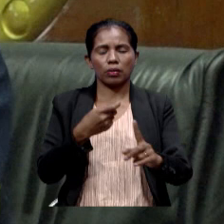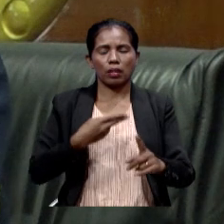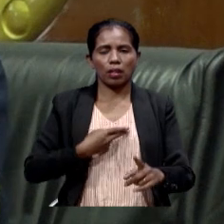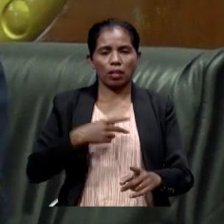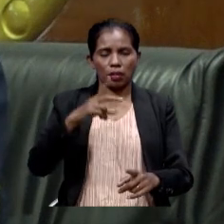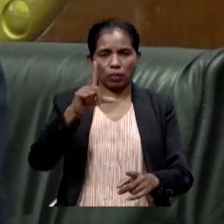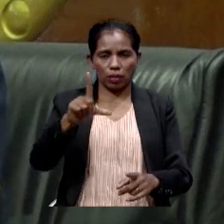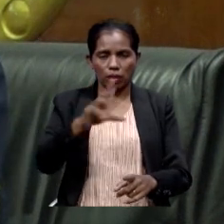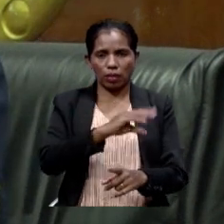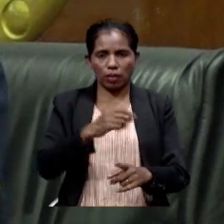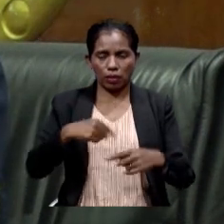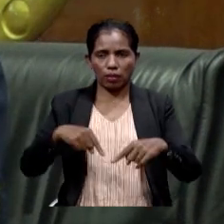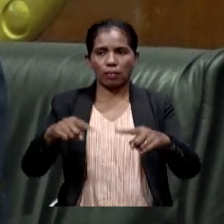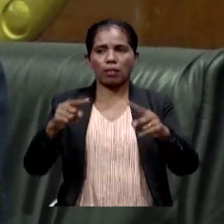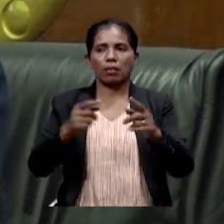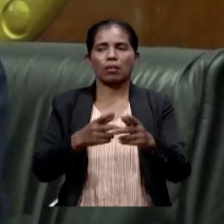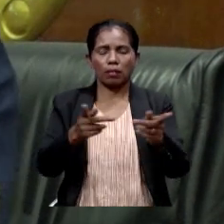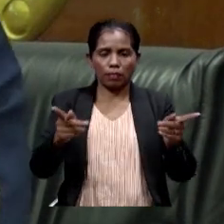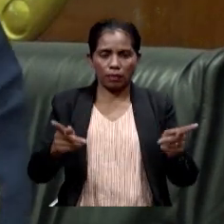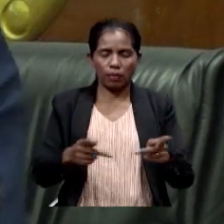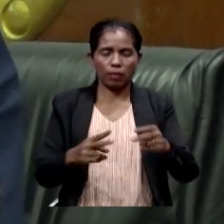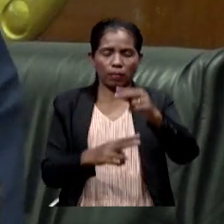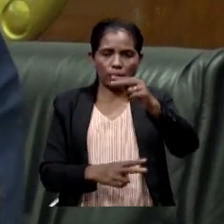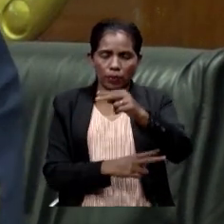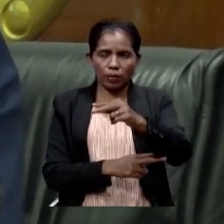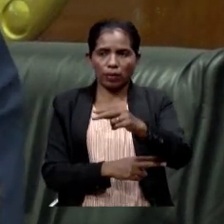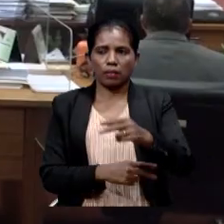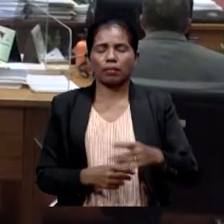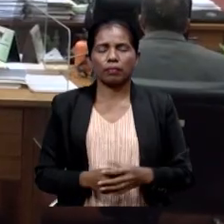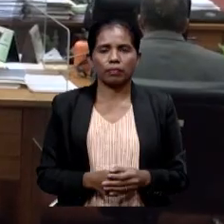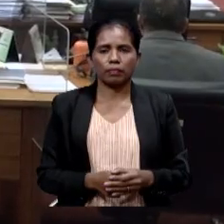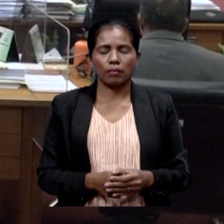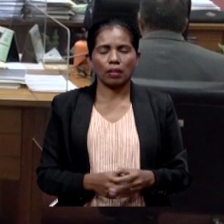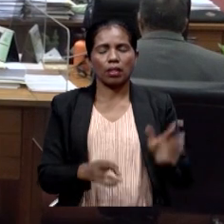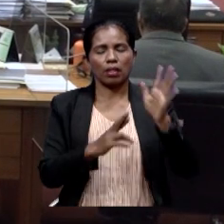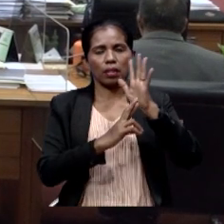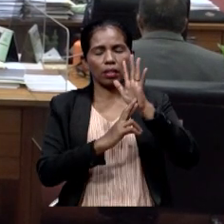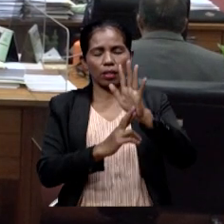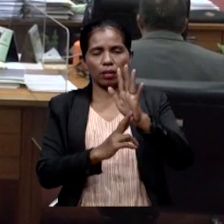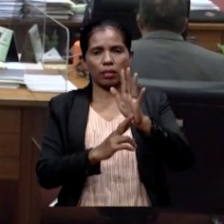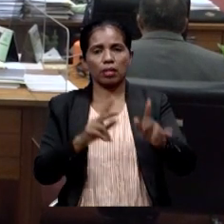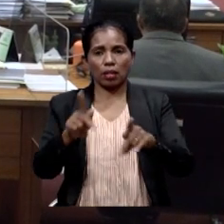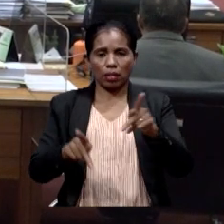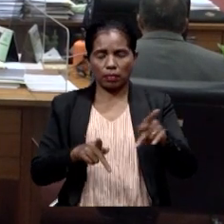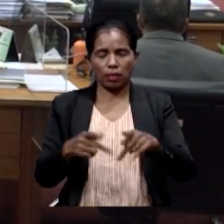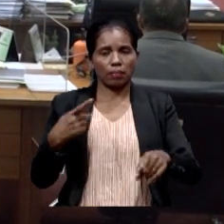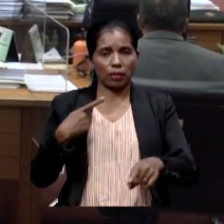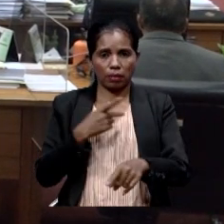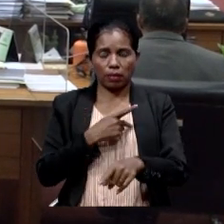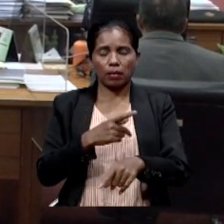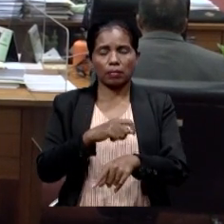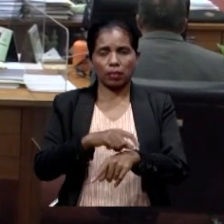e a Ponte Bilimão. Antes nemos representante povo e Parlamento Nacional,